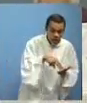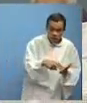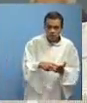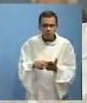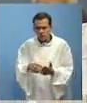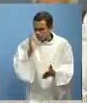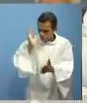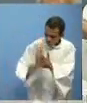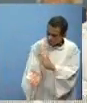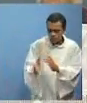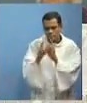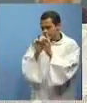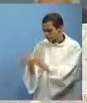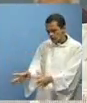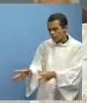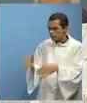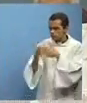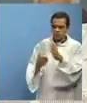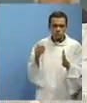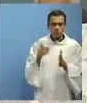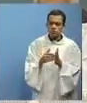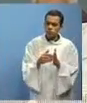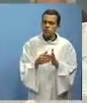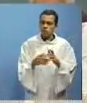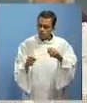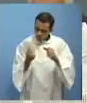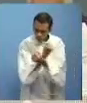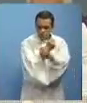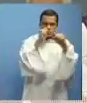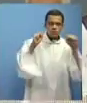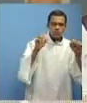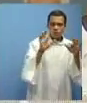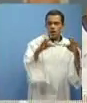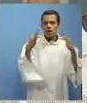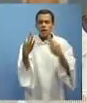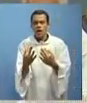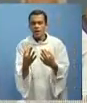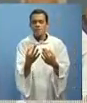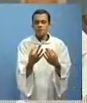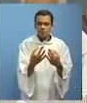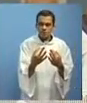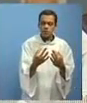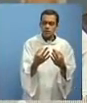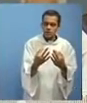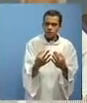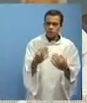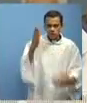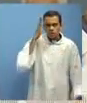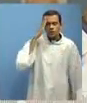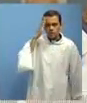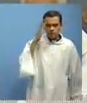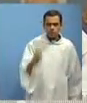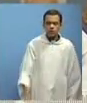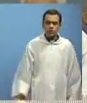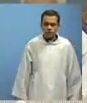lá gaúcha pata lenta sua casa tudo tudo tudo e eu tô falando isso de cadeira própria tem 86 filho na minha casa e vivemos única e